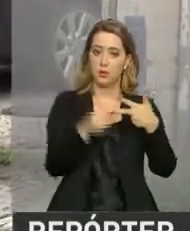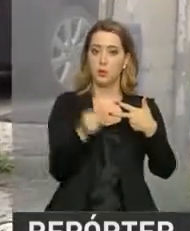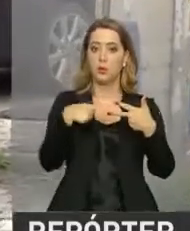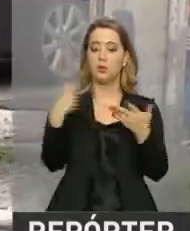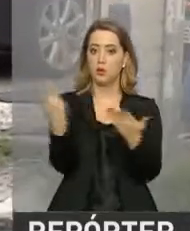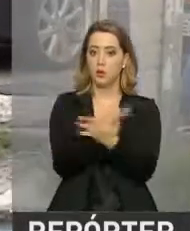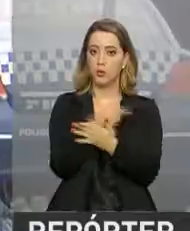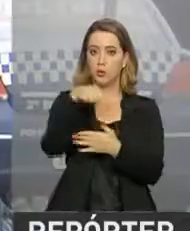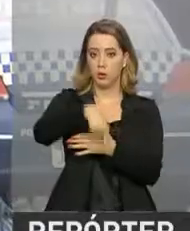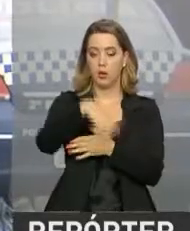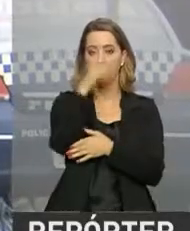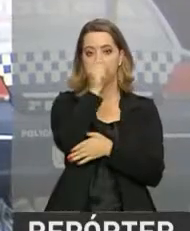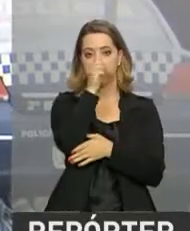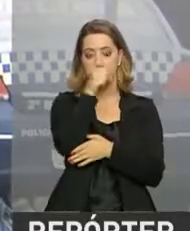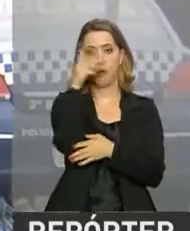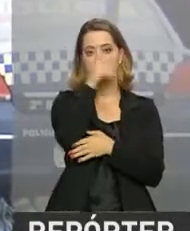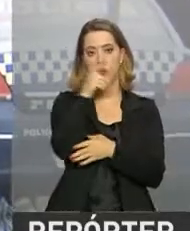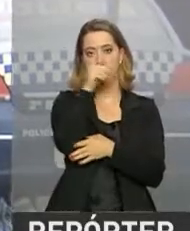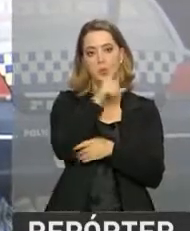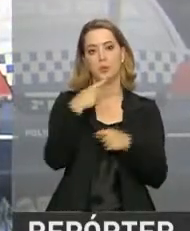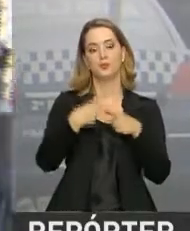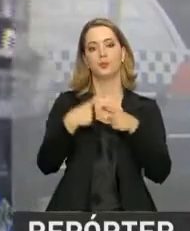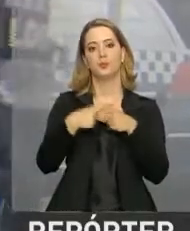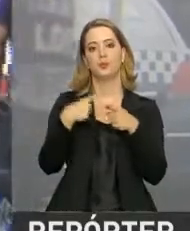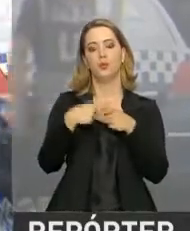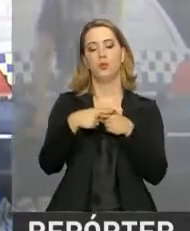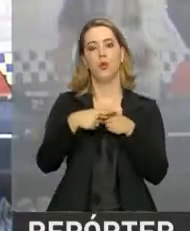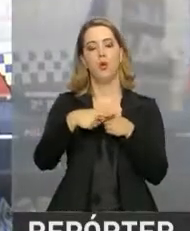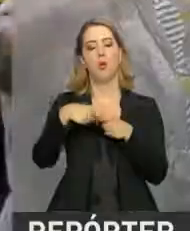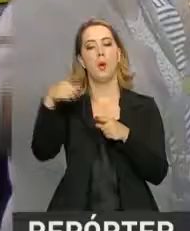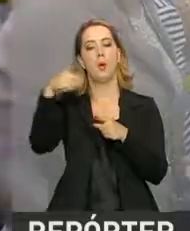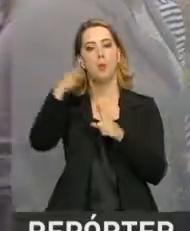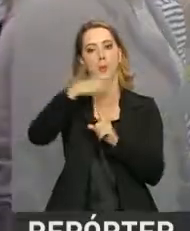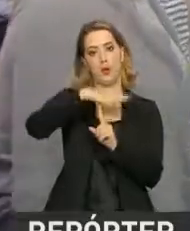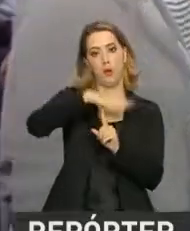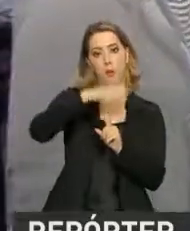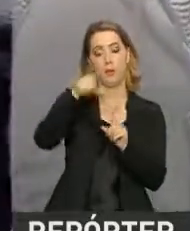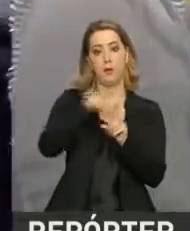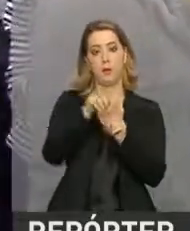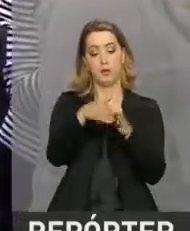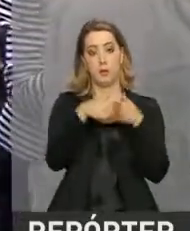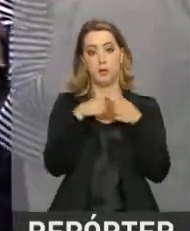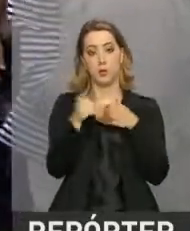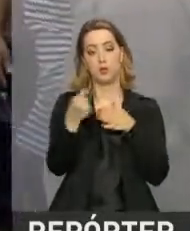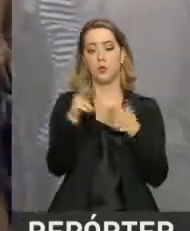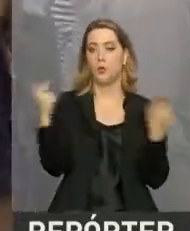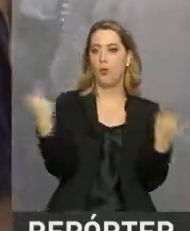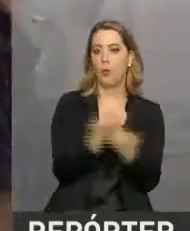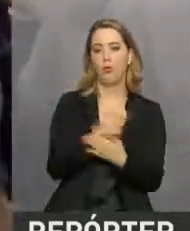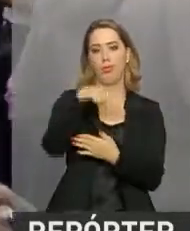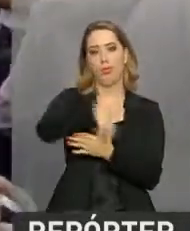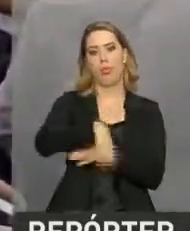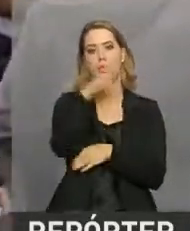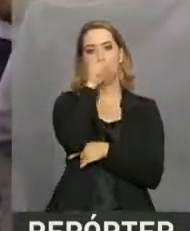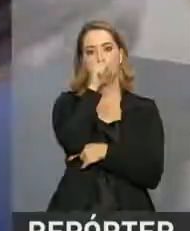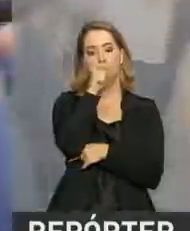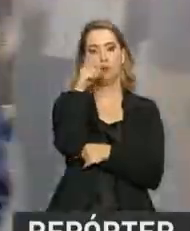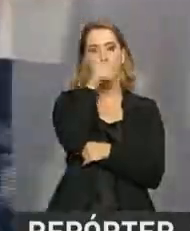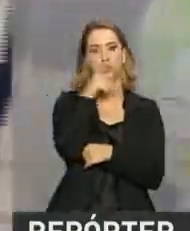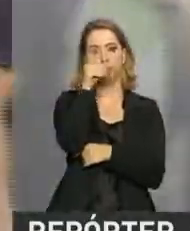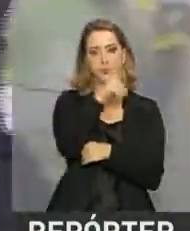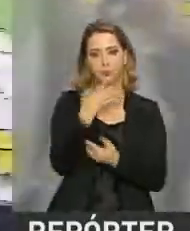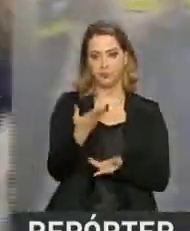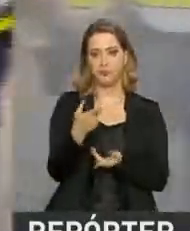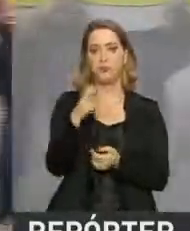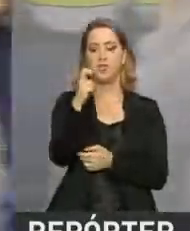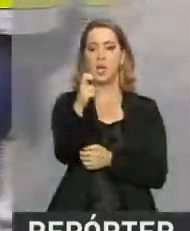ação para suspender o exame de acordo com o mec 97,78 por cento dos alunos devem fazer as provas nos